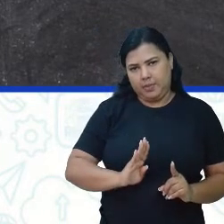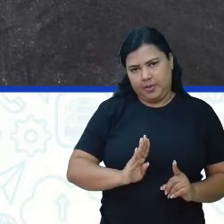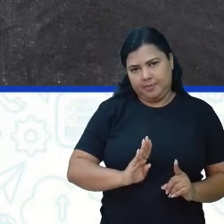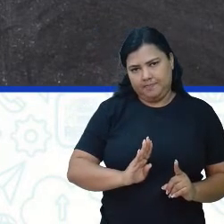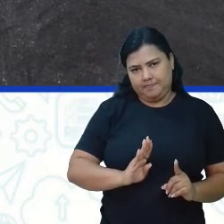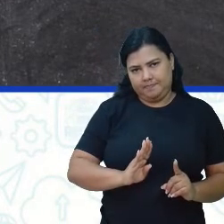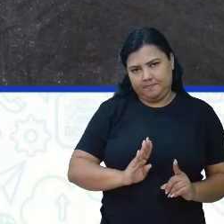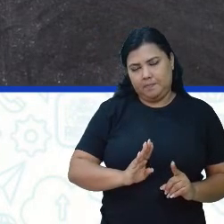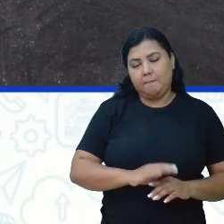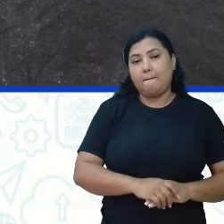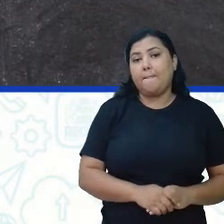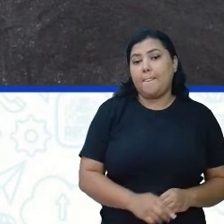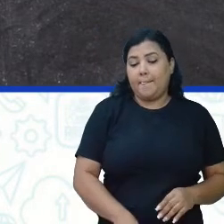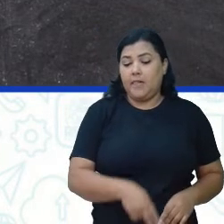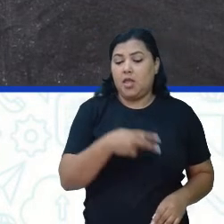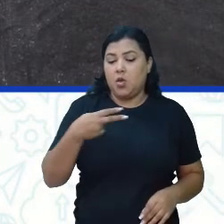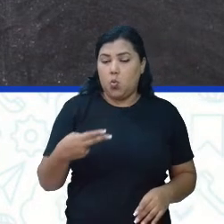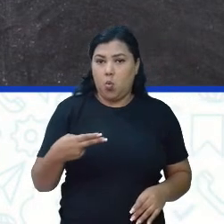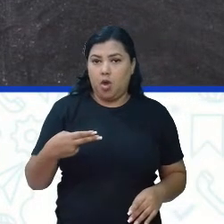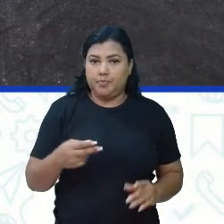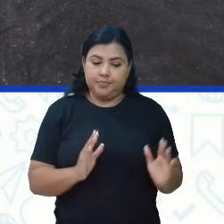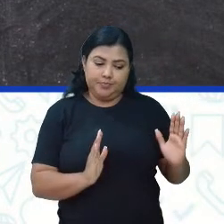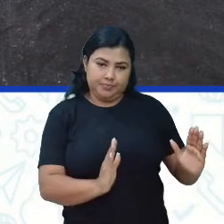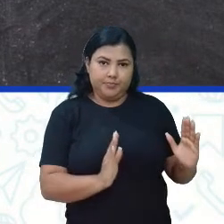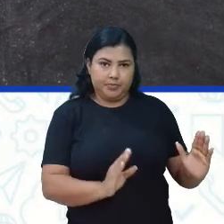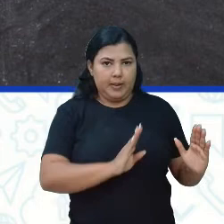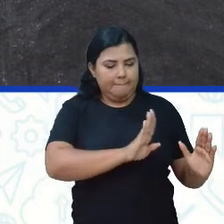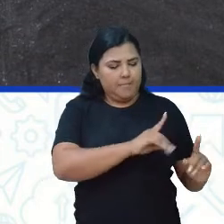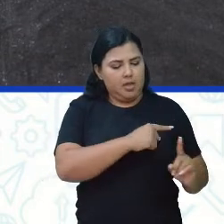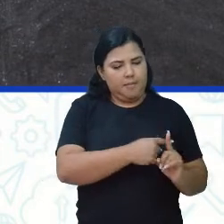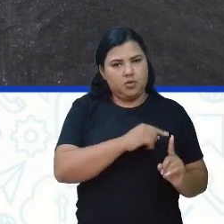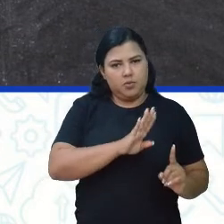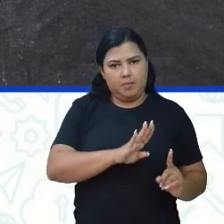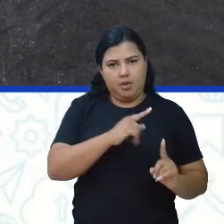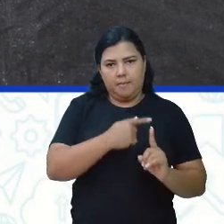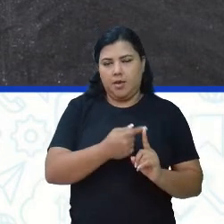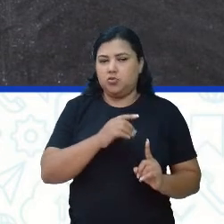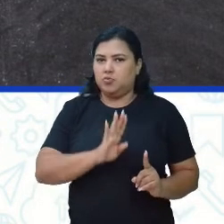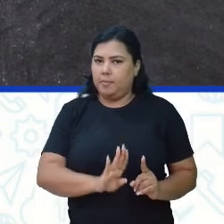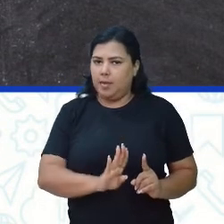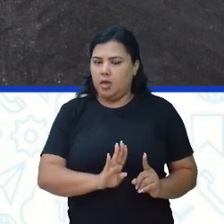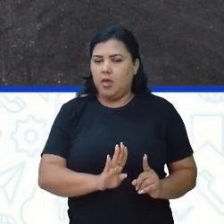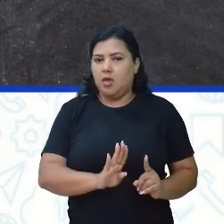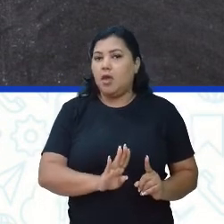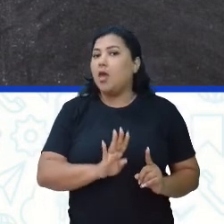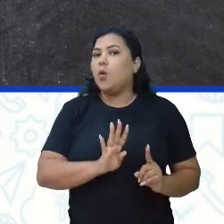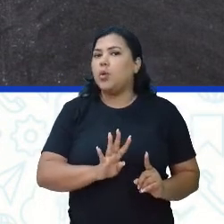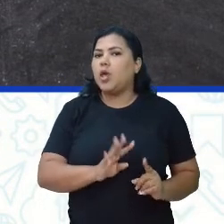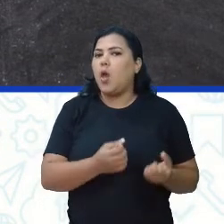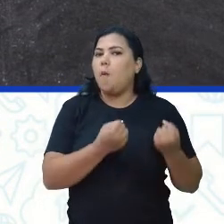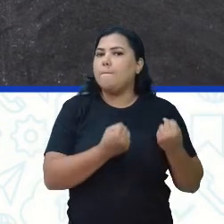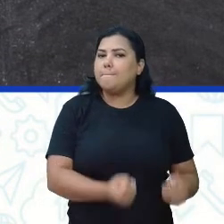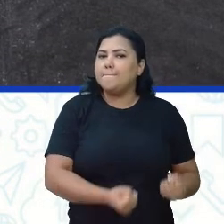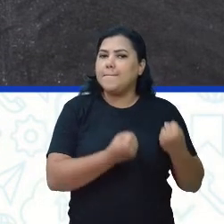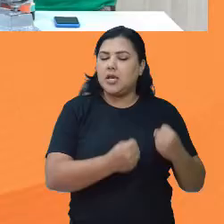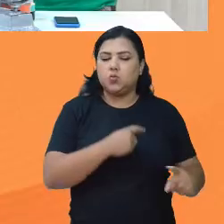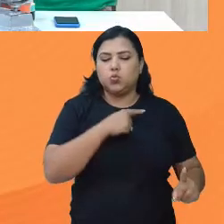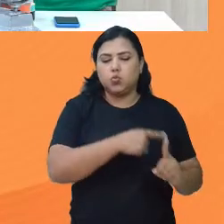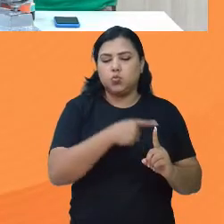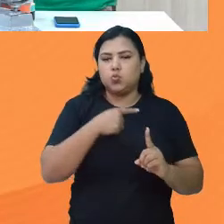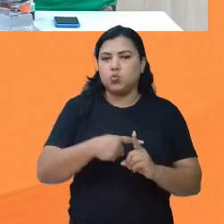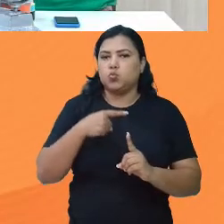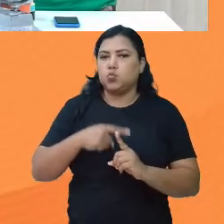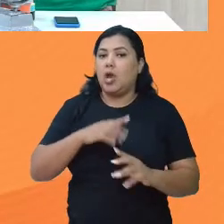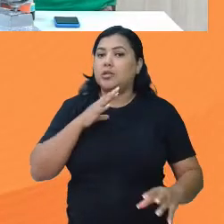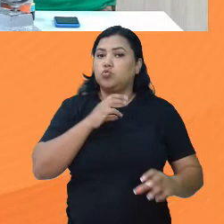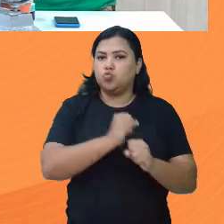tem B mais B mais B, ou seja, esse B mais B mais B está indicando o peso, a soma do peso